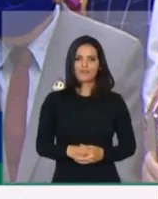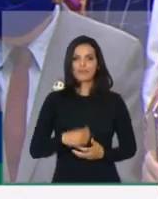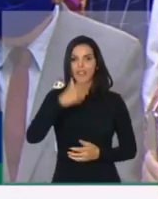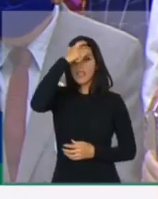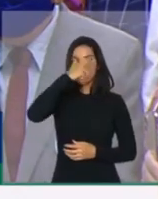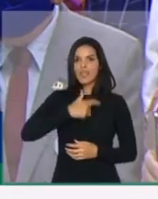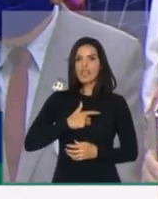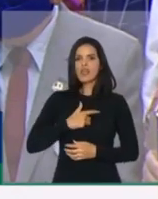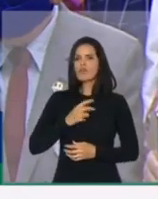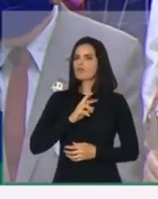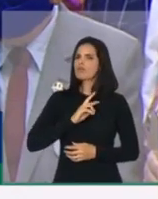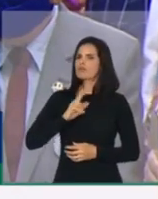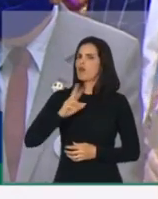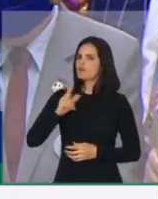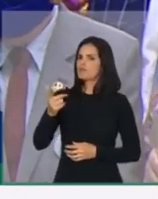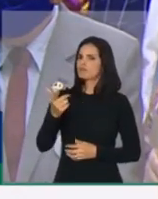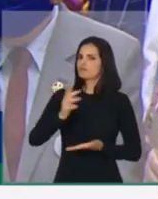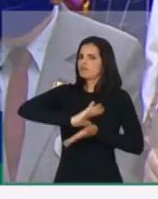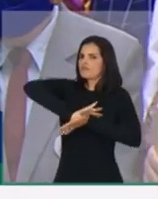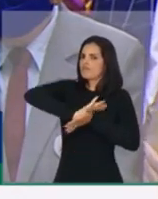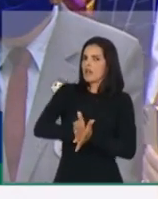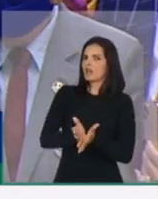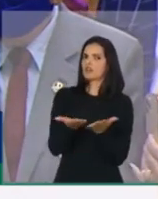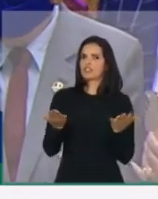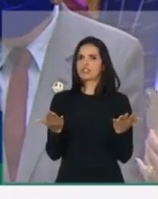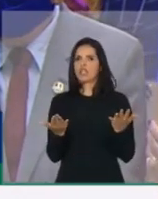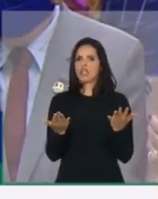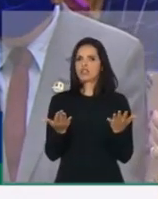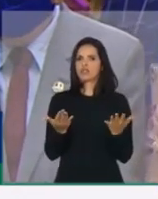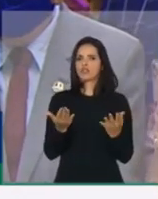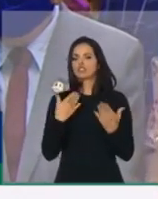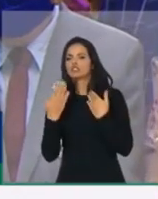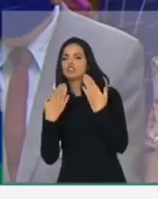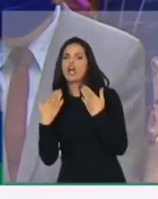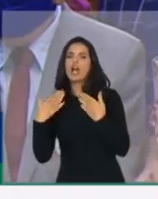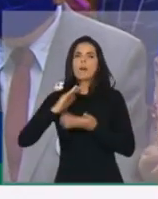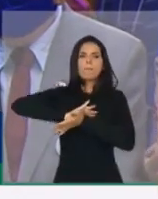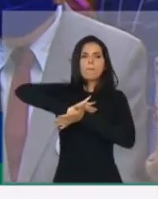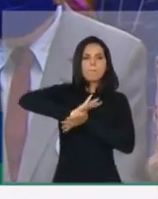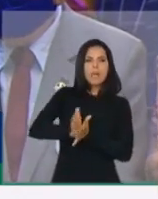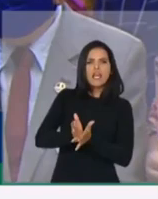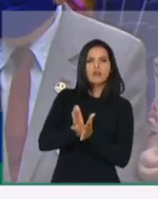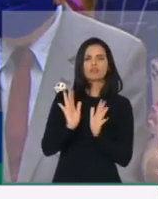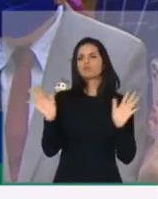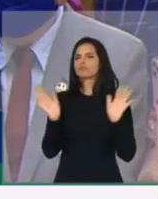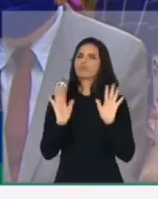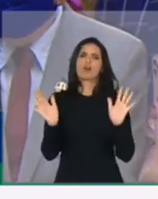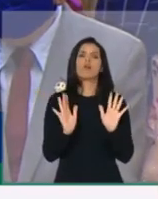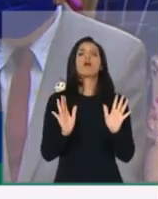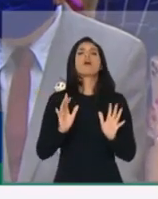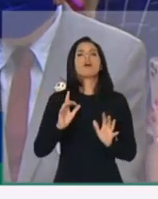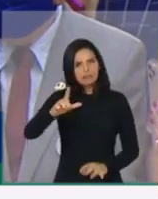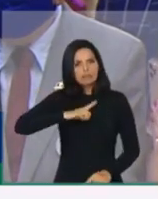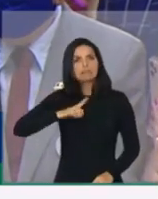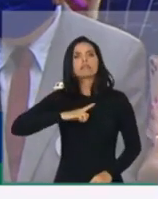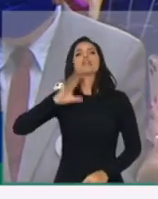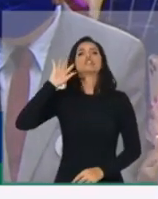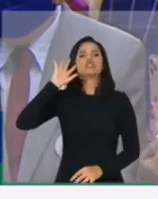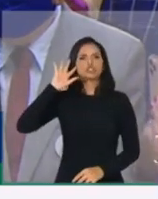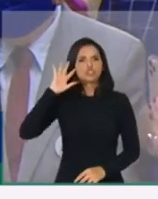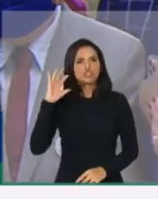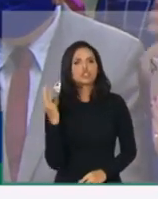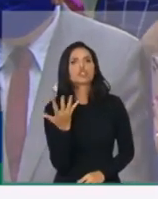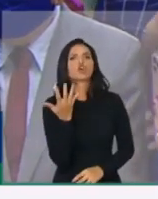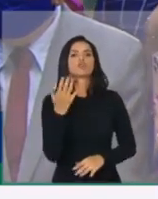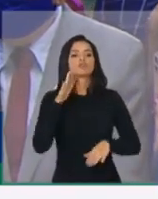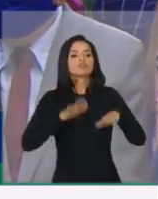qualquer tipo de preconceito, diálogo, preconceito e solução são variáveis